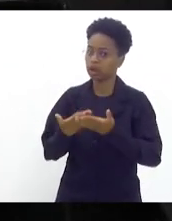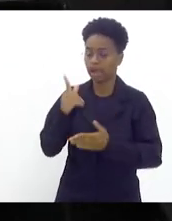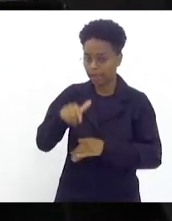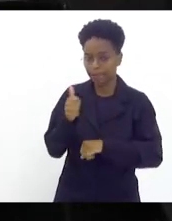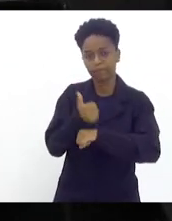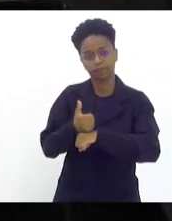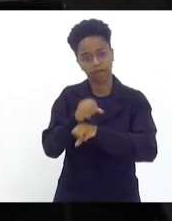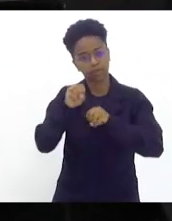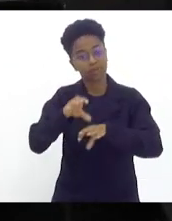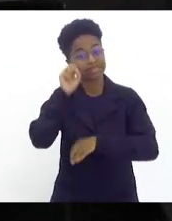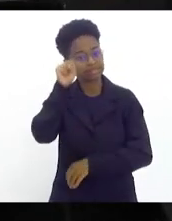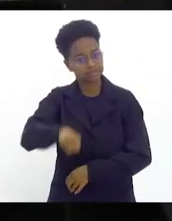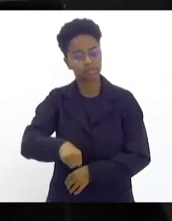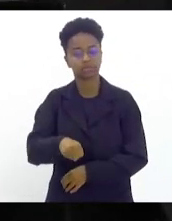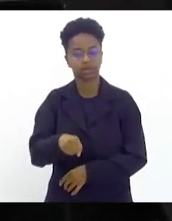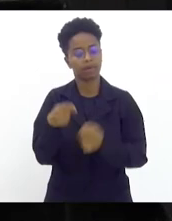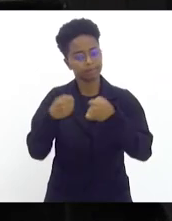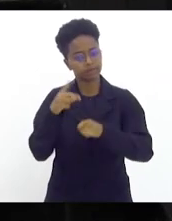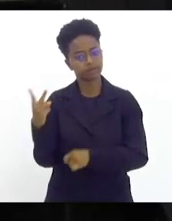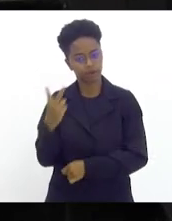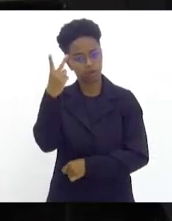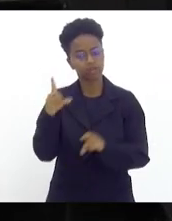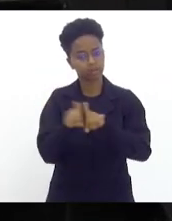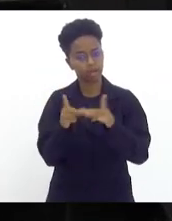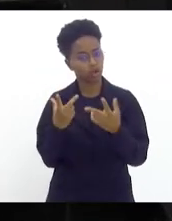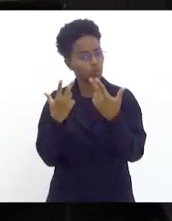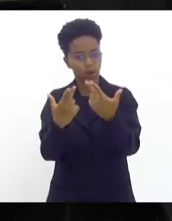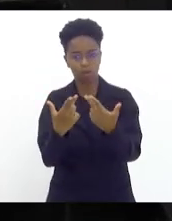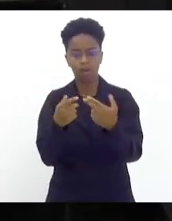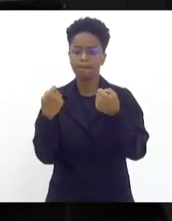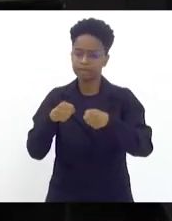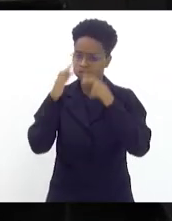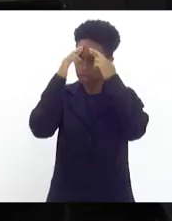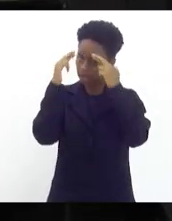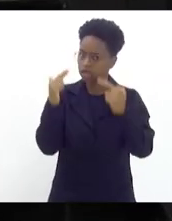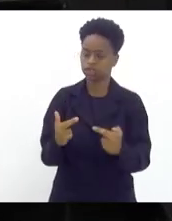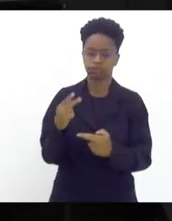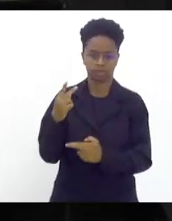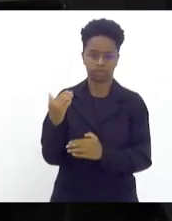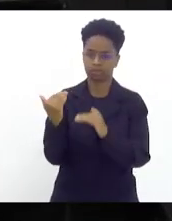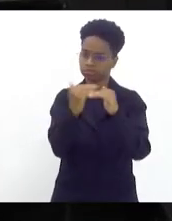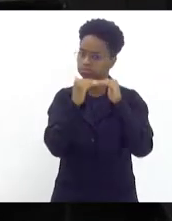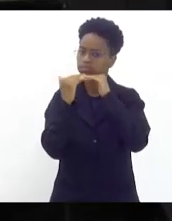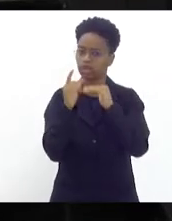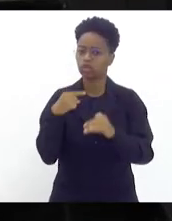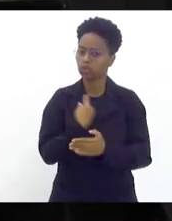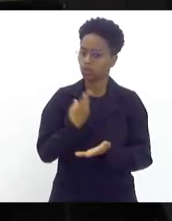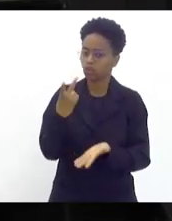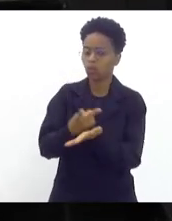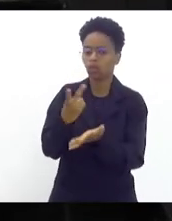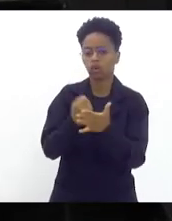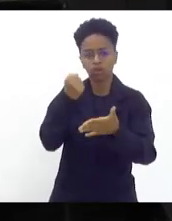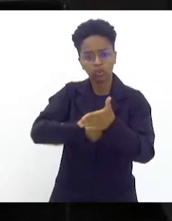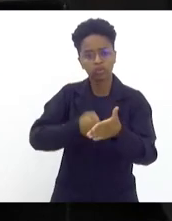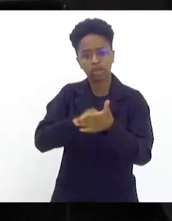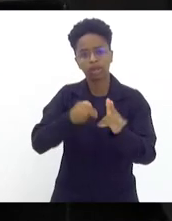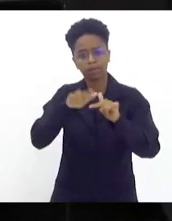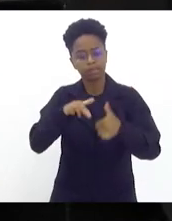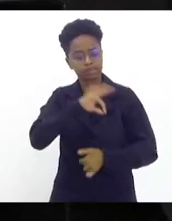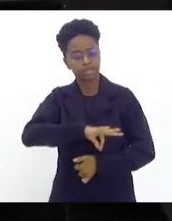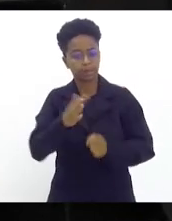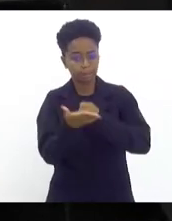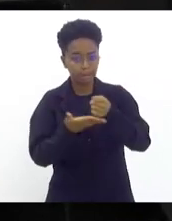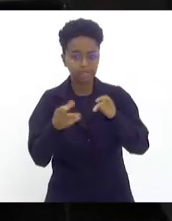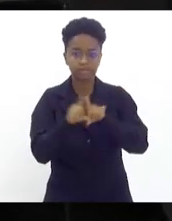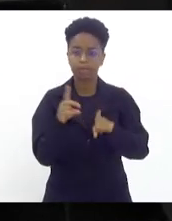profissional de educação deve ser valorizado e tem que ser respeitado e a gente vai seguir lutando pelo peso e pela